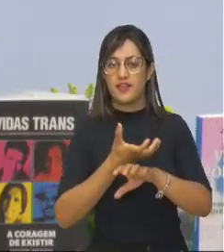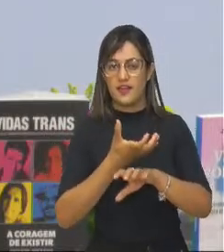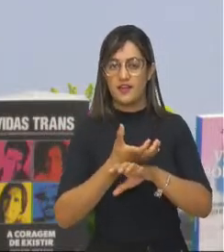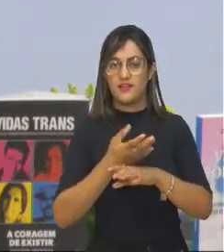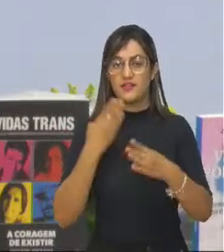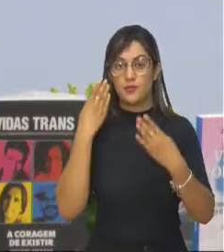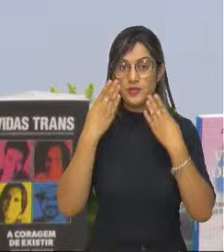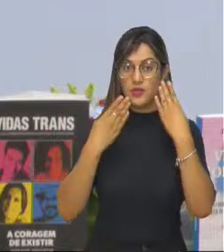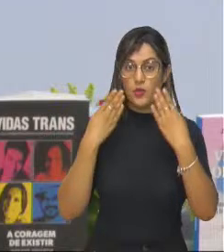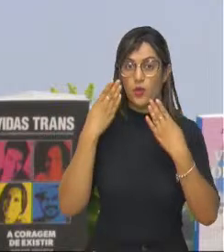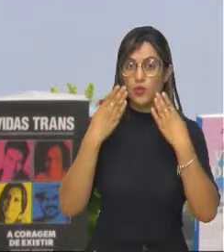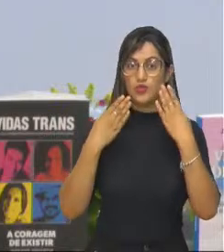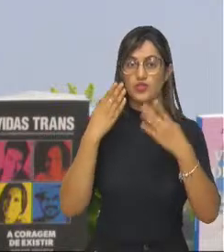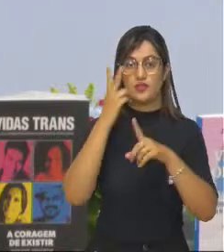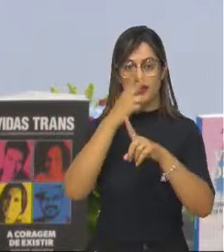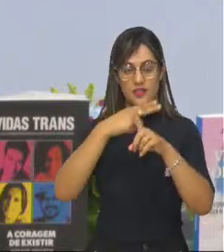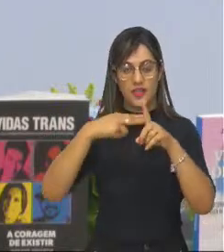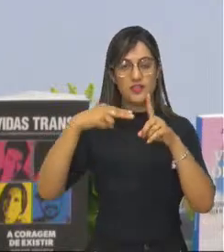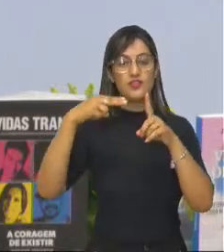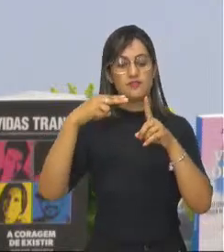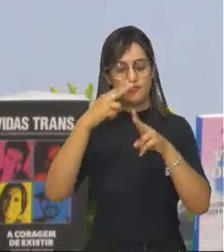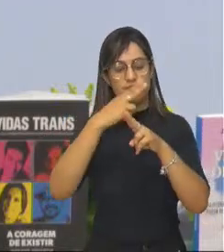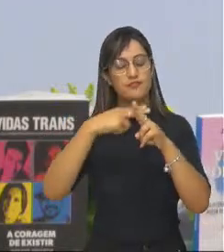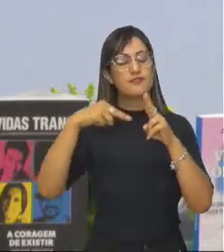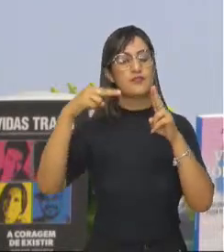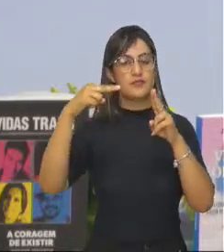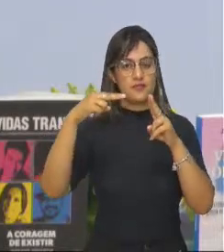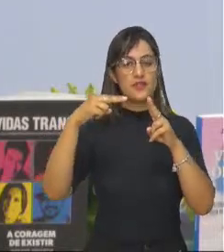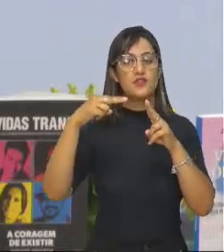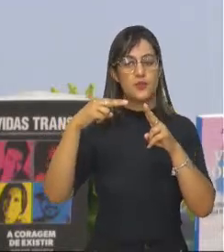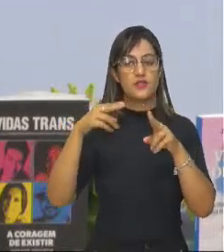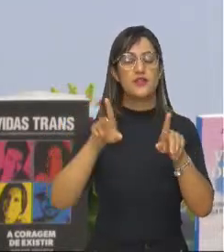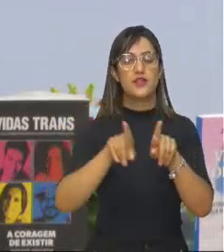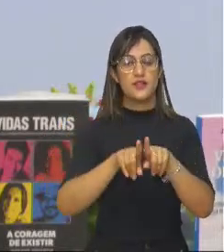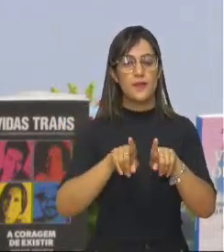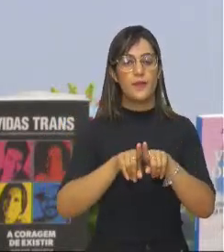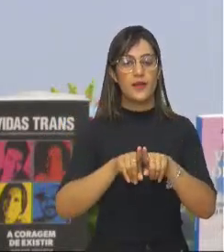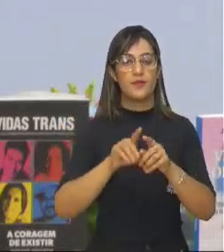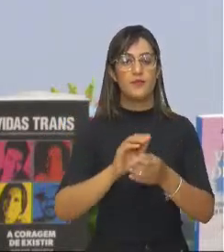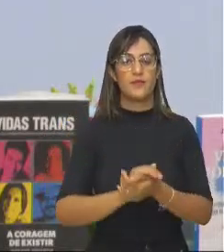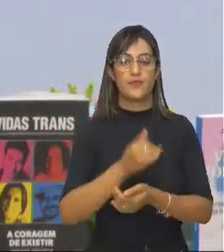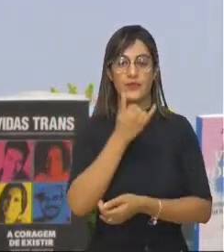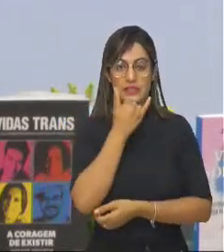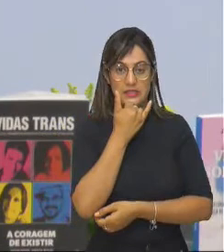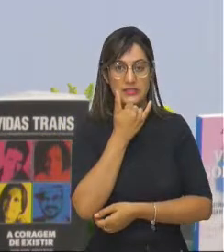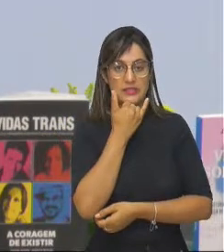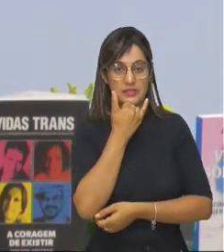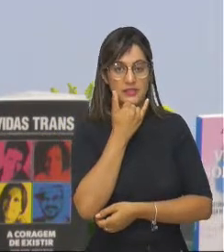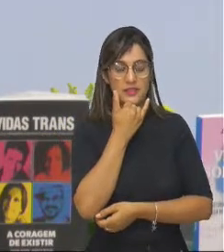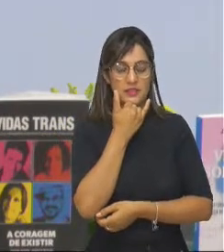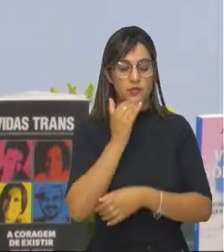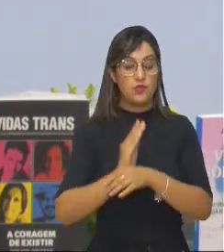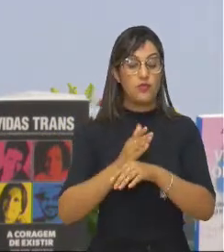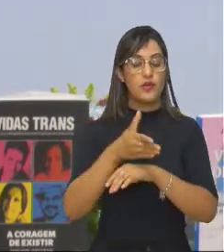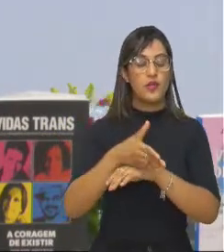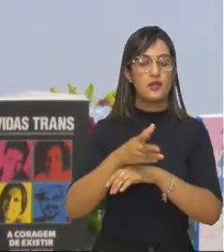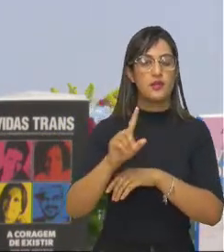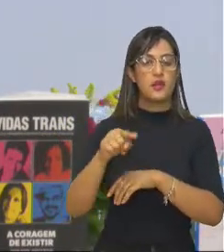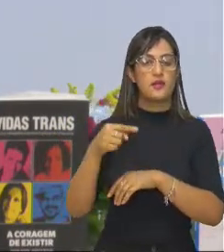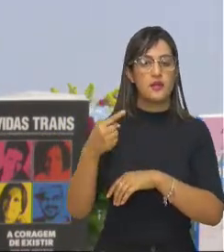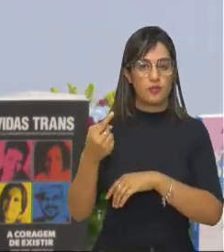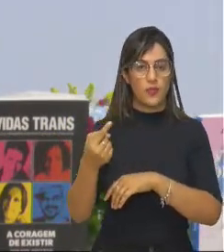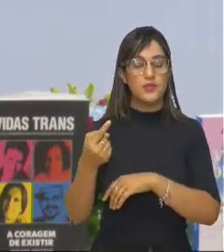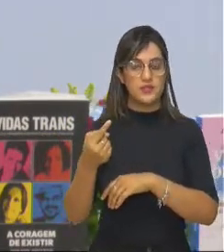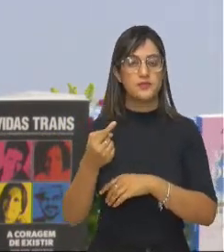movimento Enegrecer, conheci o coletivo Estruturação. Desculpa, Enegrecer, eu fui entrar depois na época das